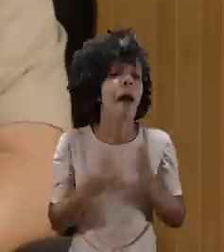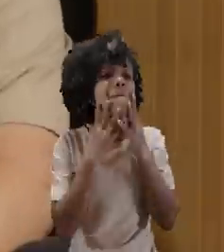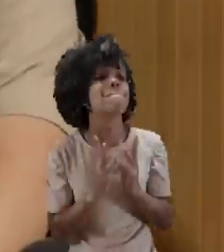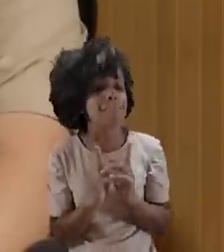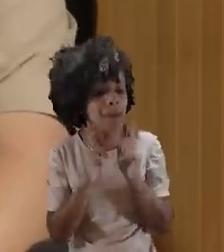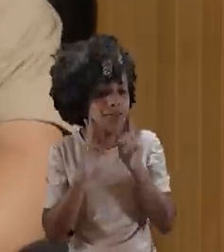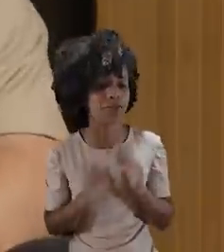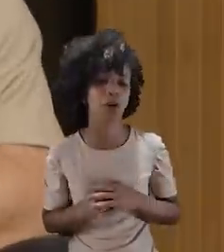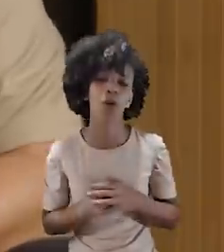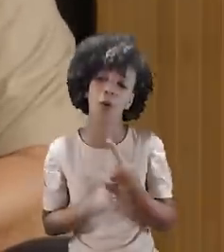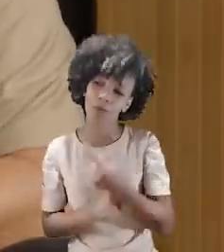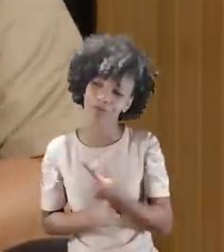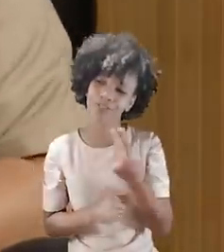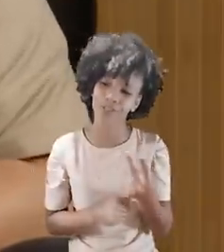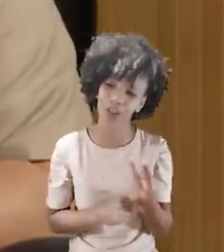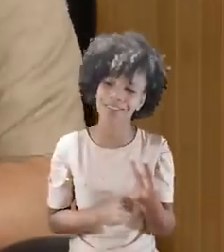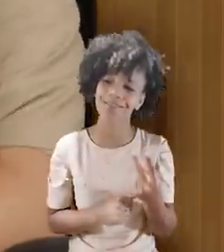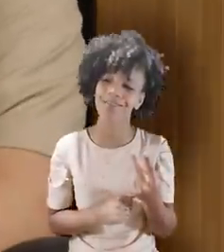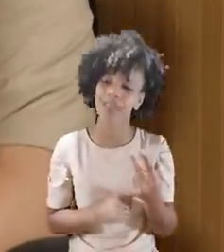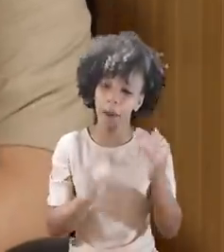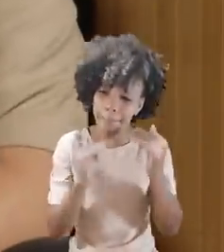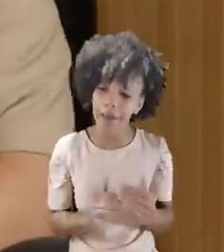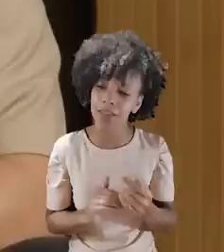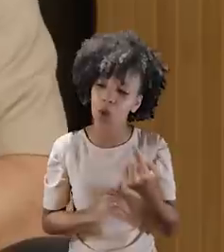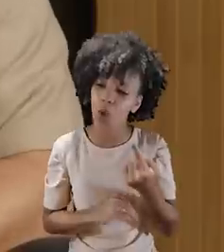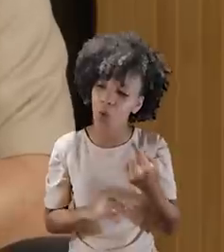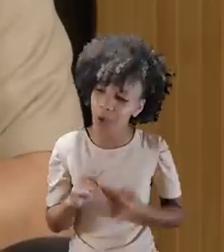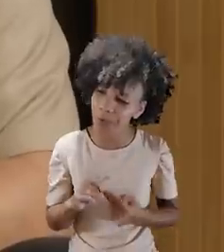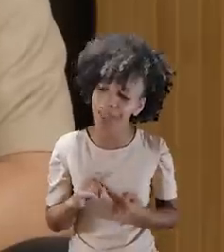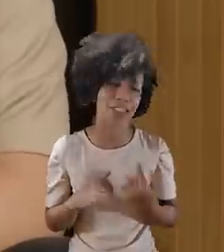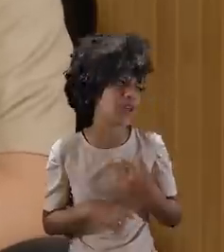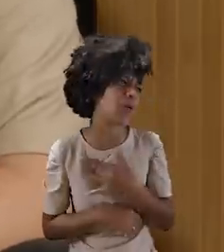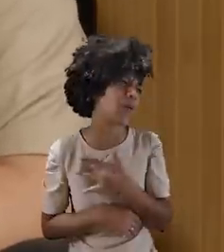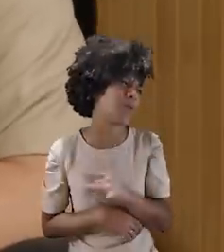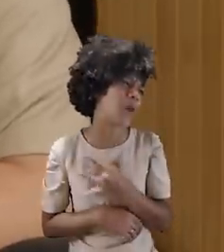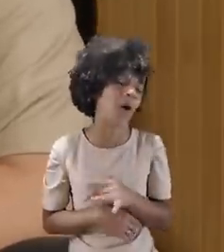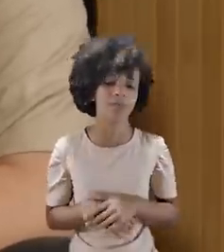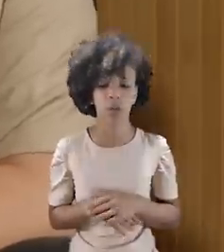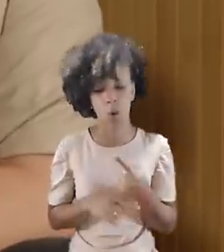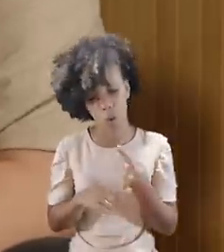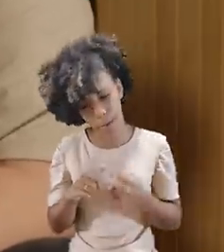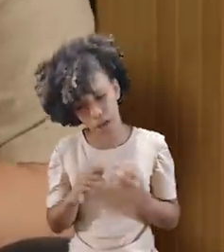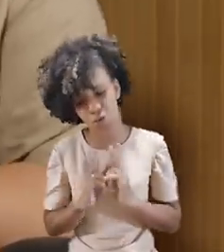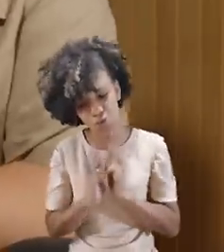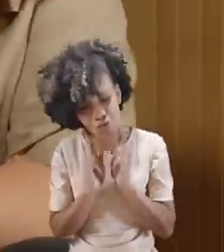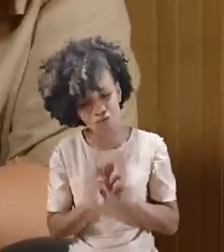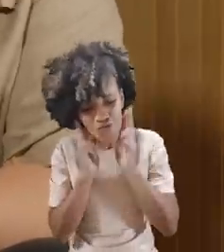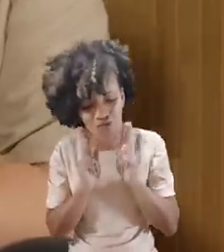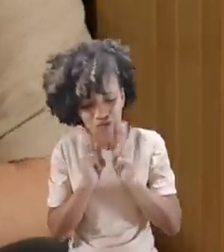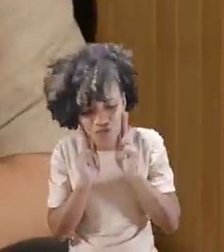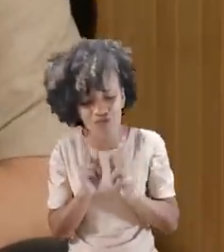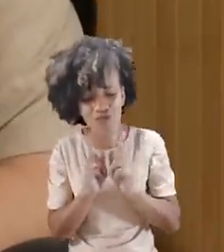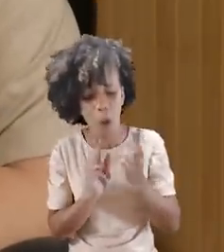baixa aí eu dois baixar mais um e-mail seu com do amor mostra mais um e-mail baixa